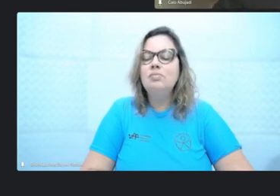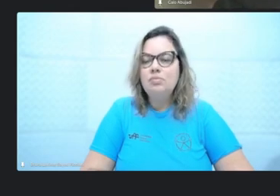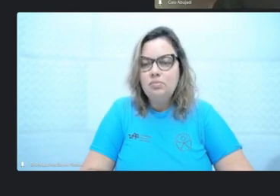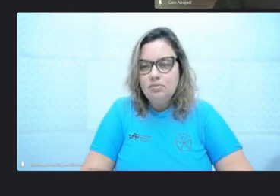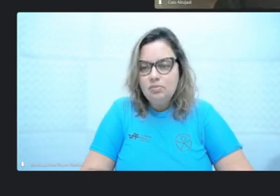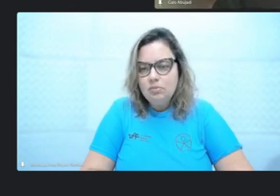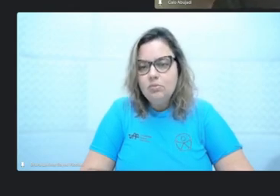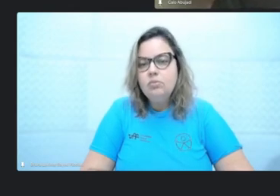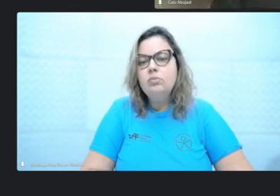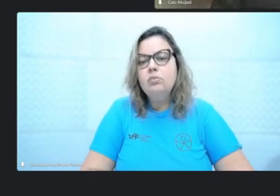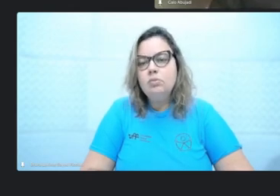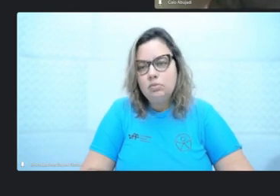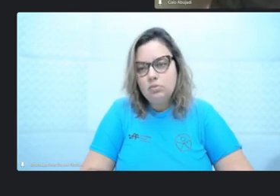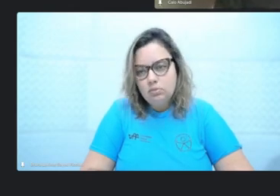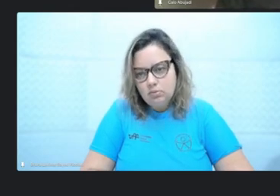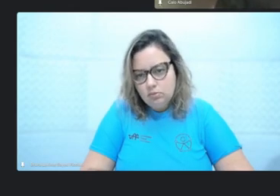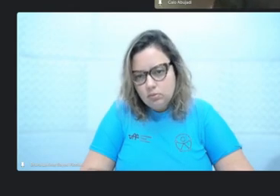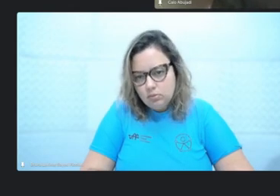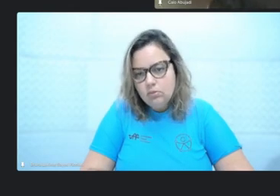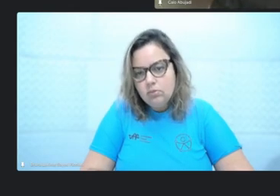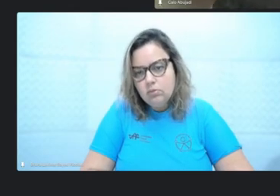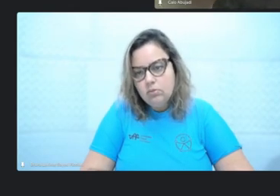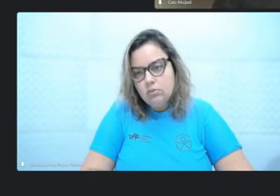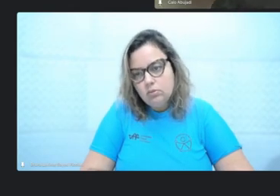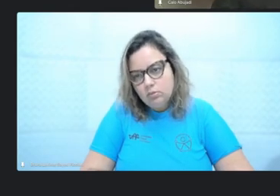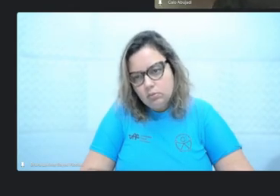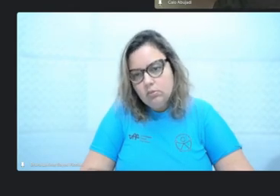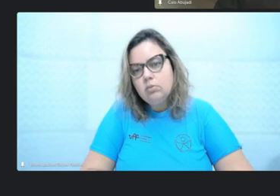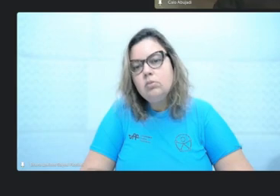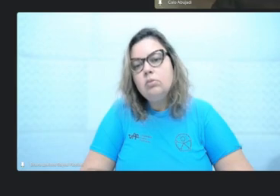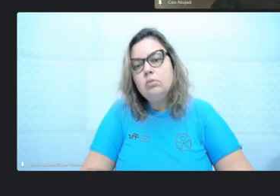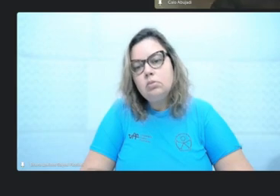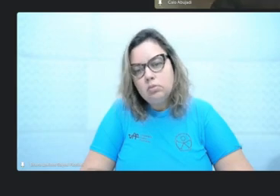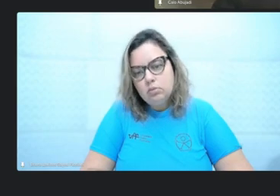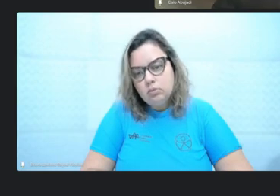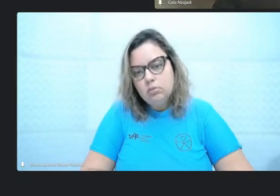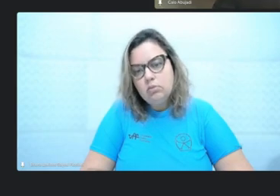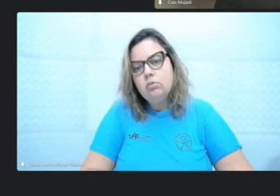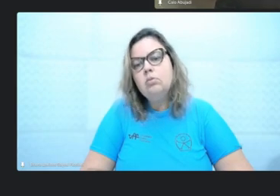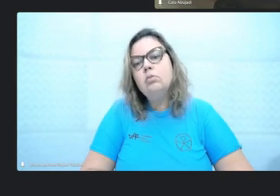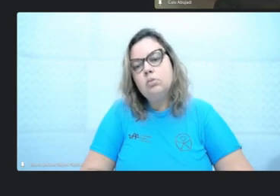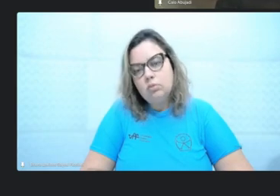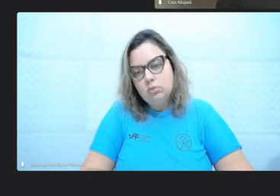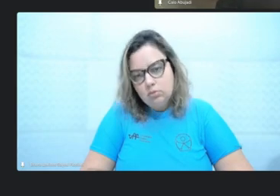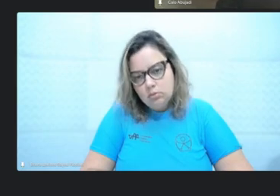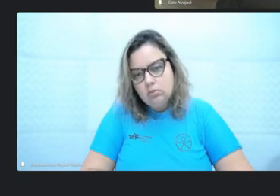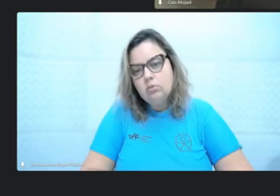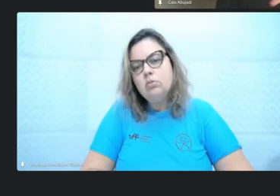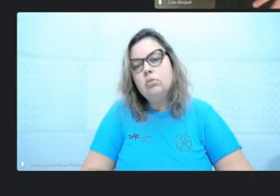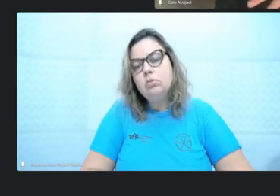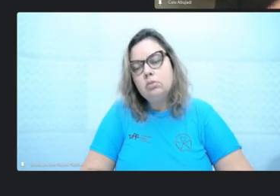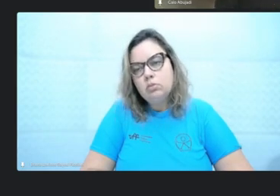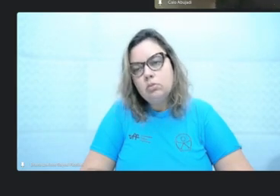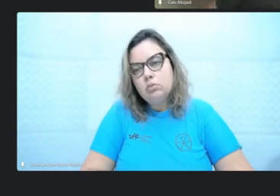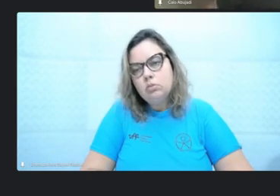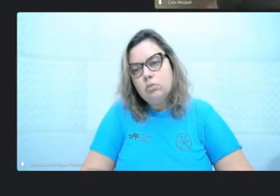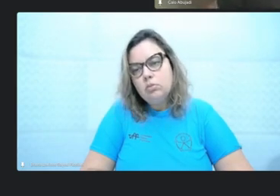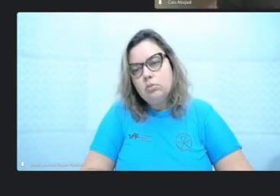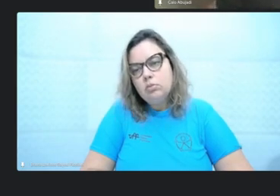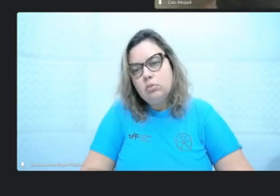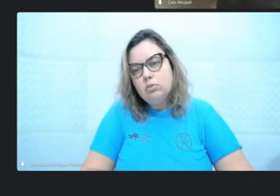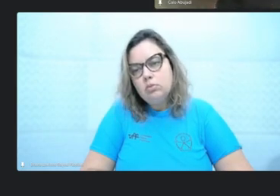de psicólogos, preciso do ABA, preciso da integração sensorial, preciso da fono, preciso do musicoterapia. Então, assim,